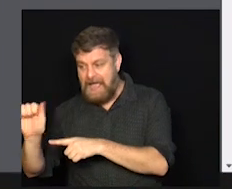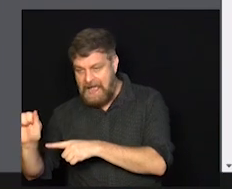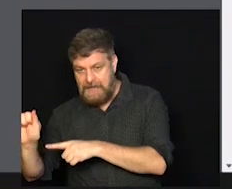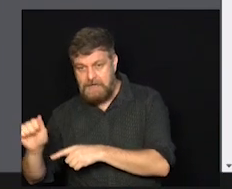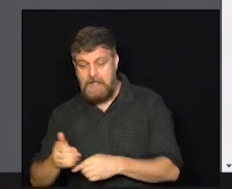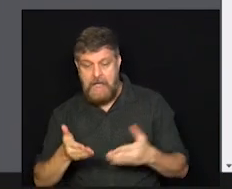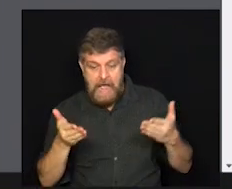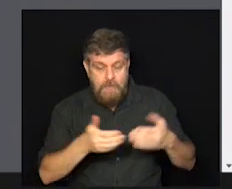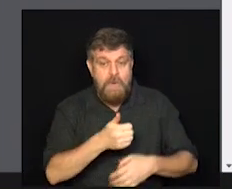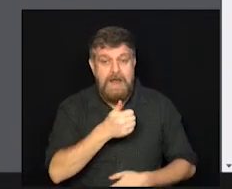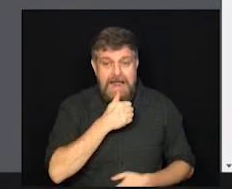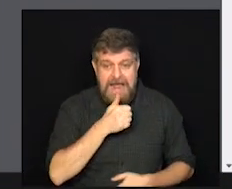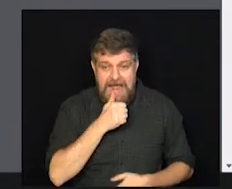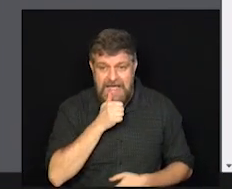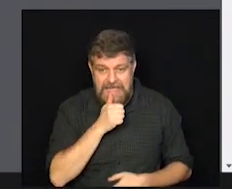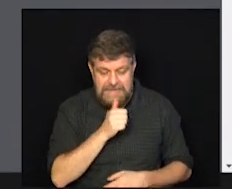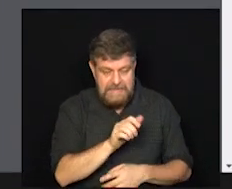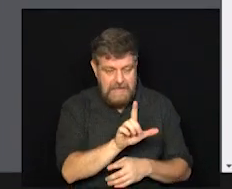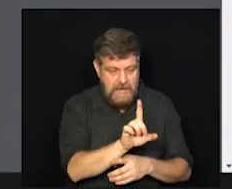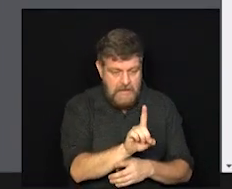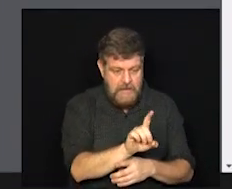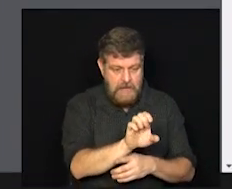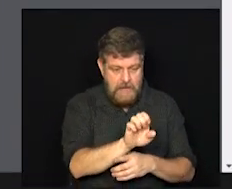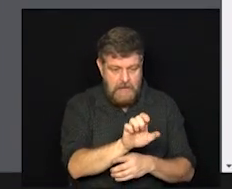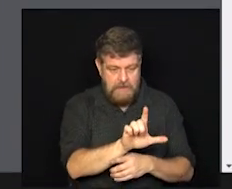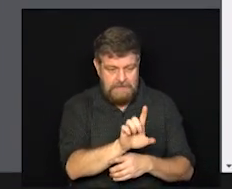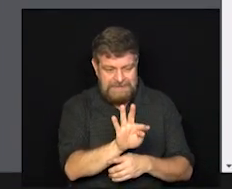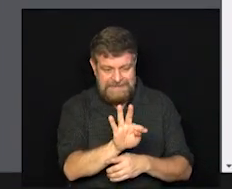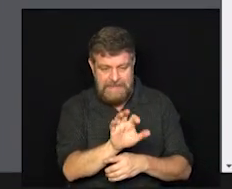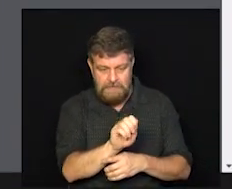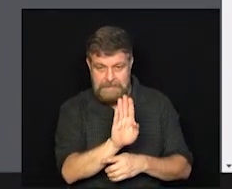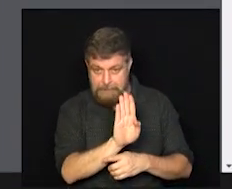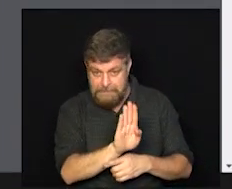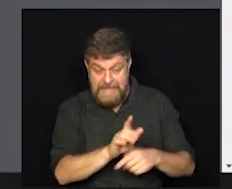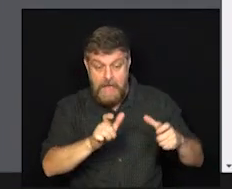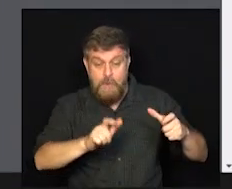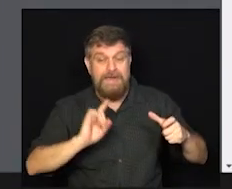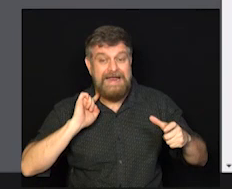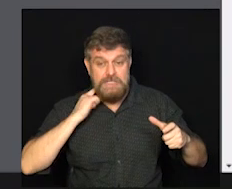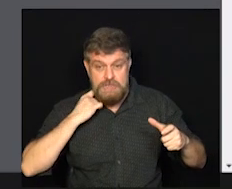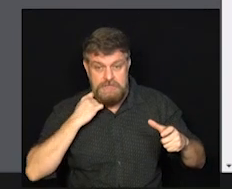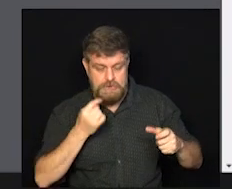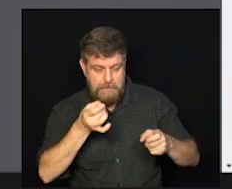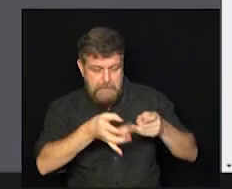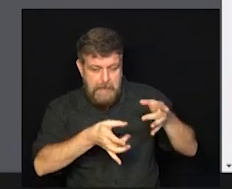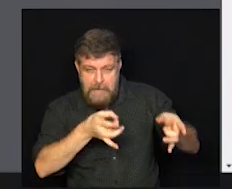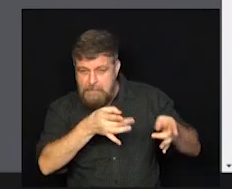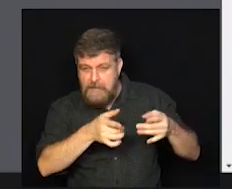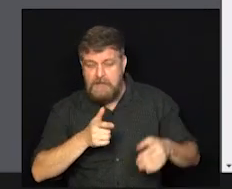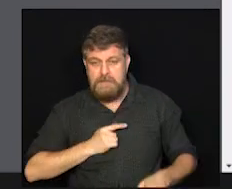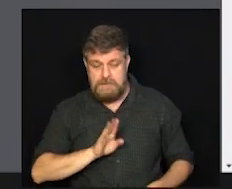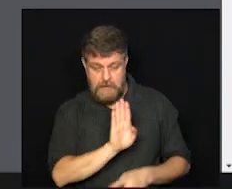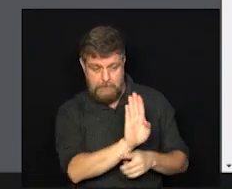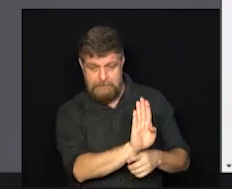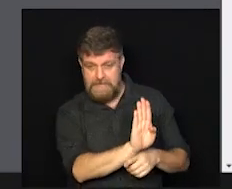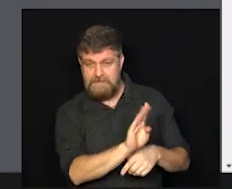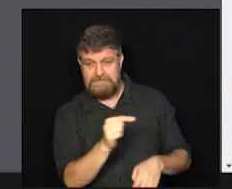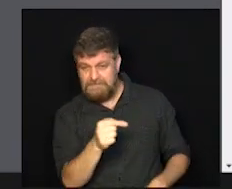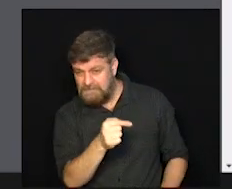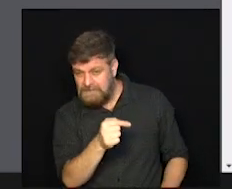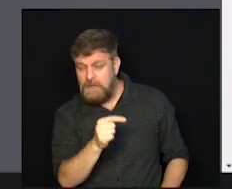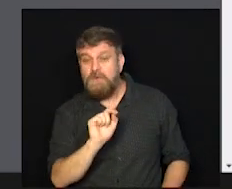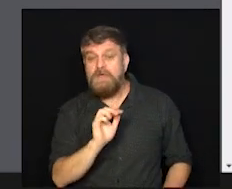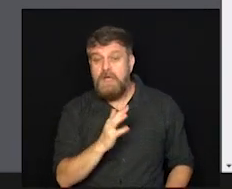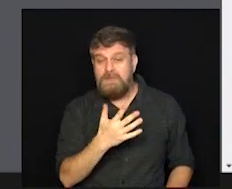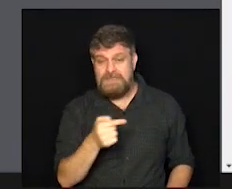ainda necessita, acredito eu, muito acompanhamento até para aquela população. E o Delta B vai impedir, evidentemente,